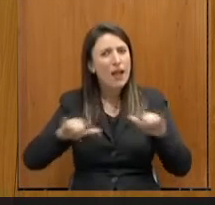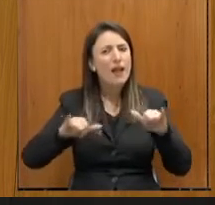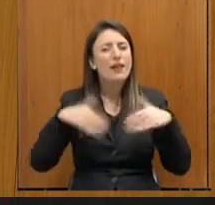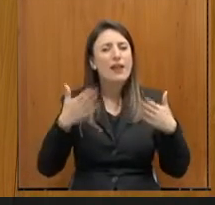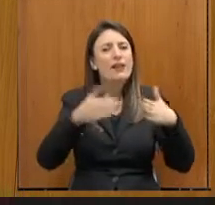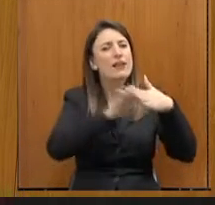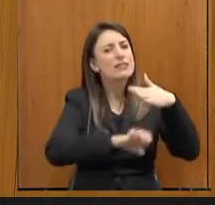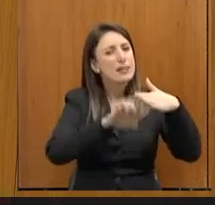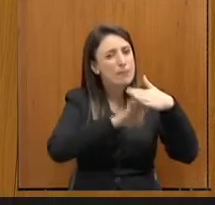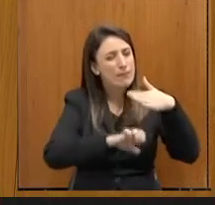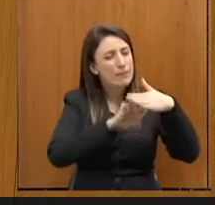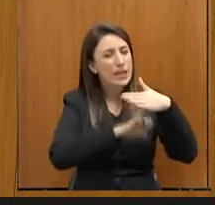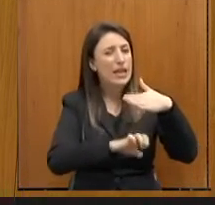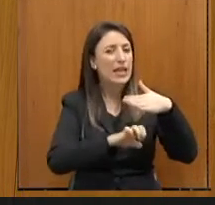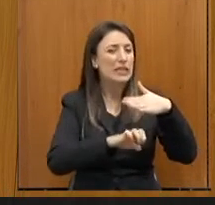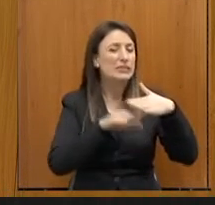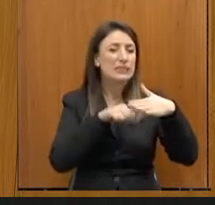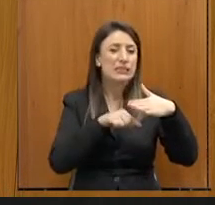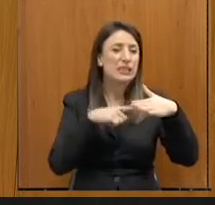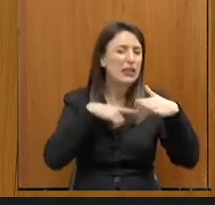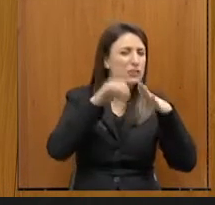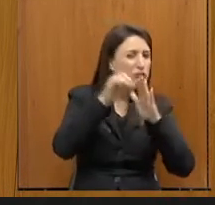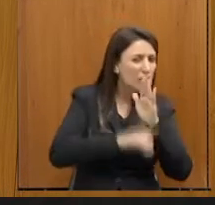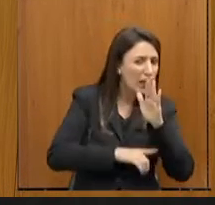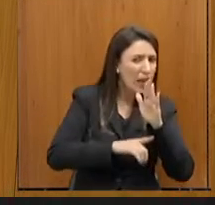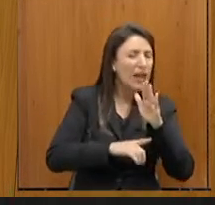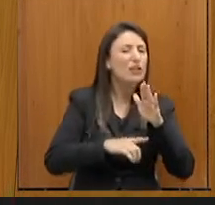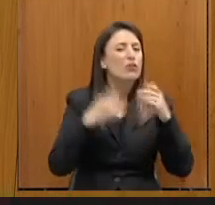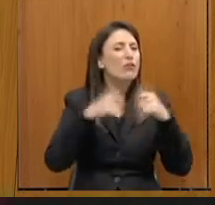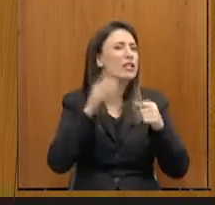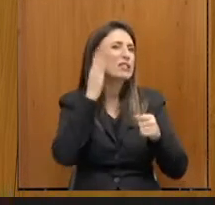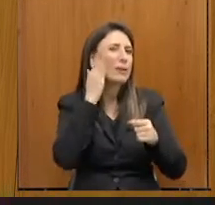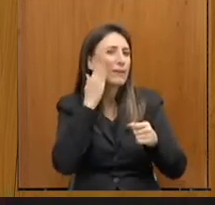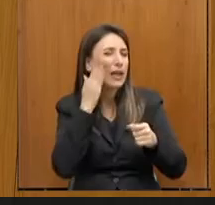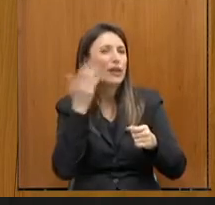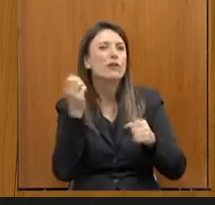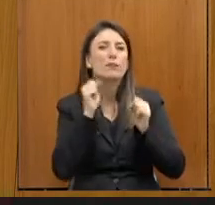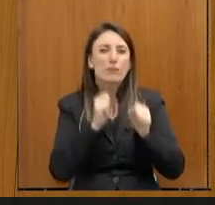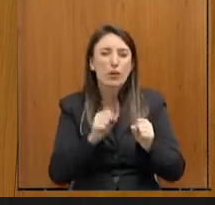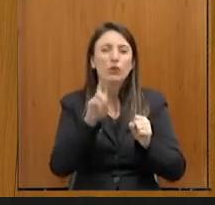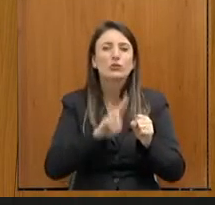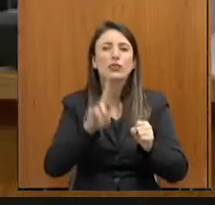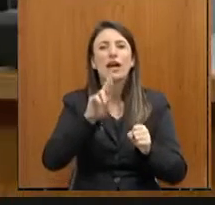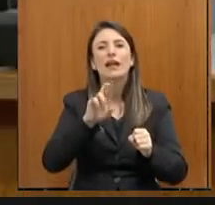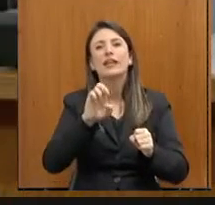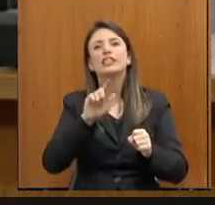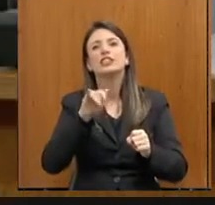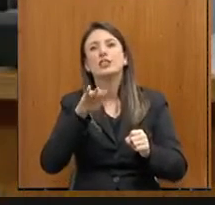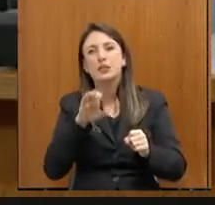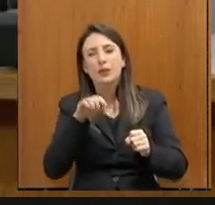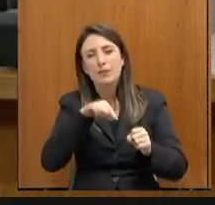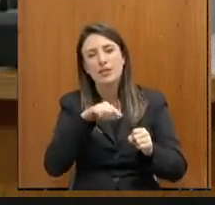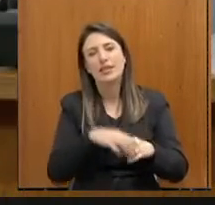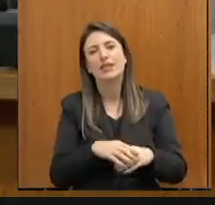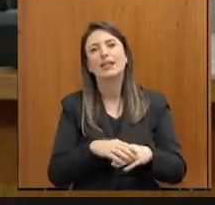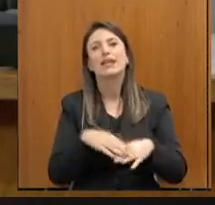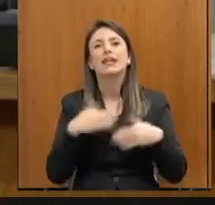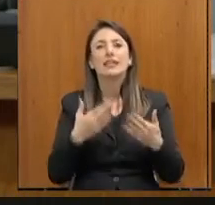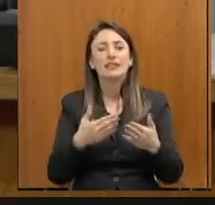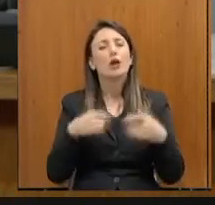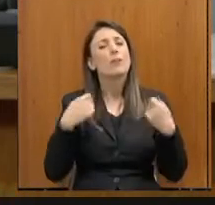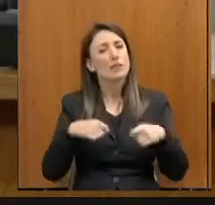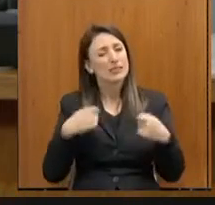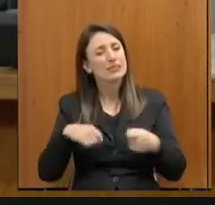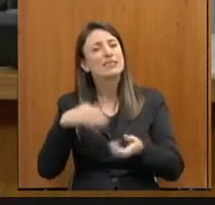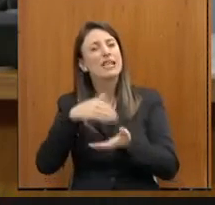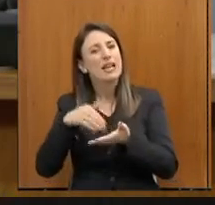que possam fazer juízes ser genes possam ter essa informação é um trabalho que nós precisamos muito do protagonismo da